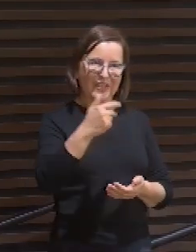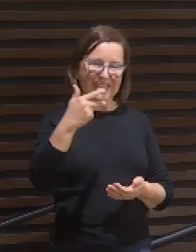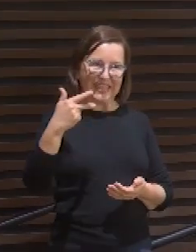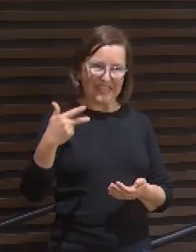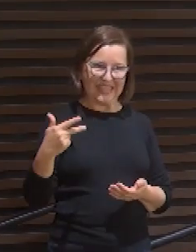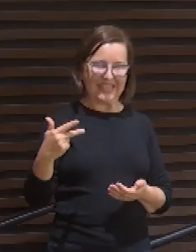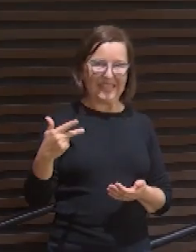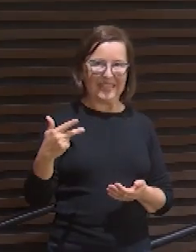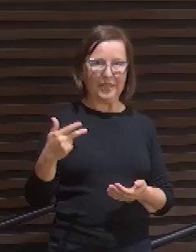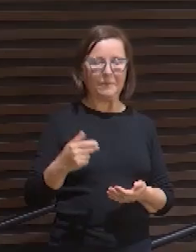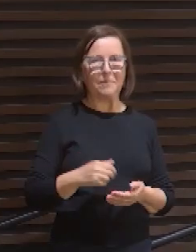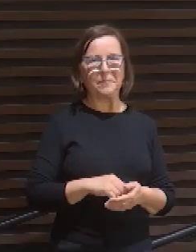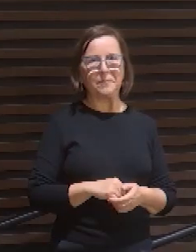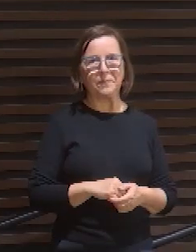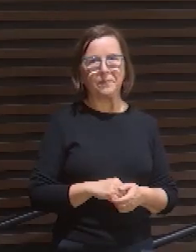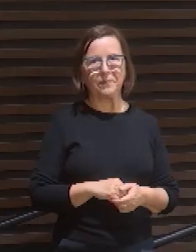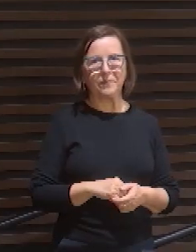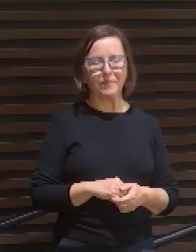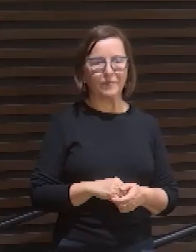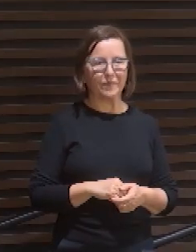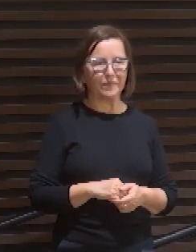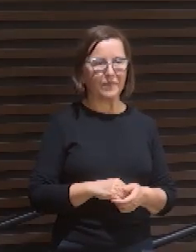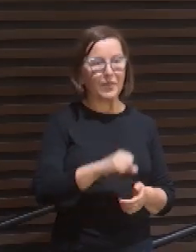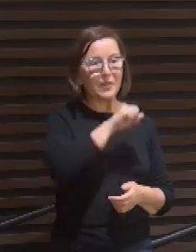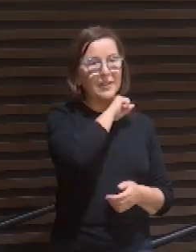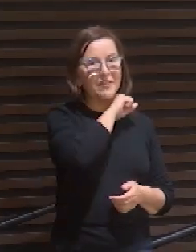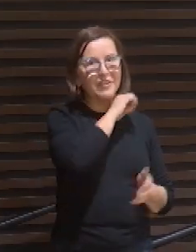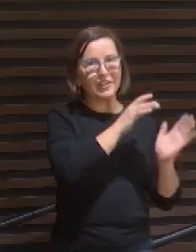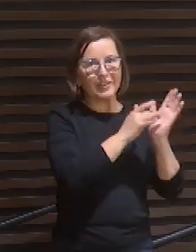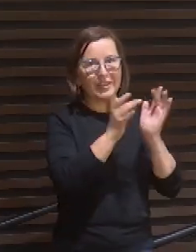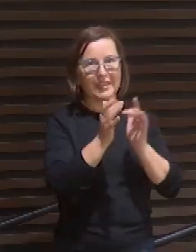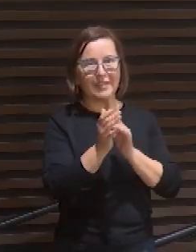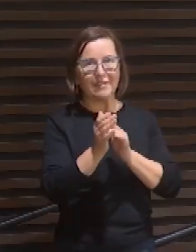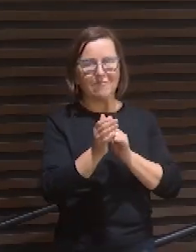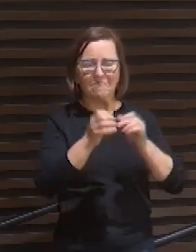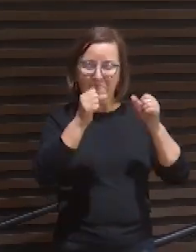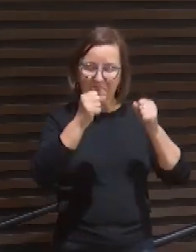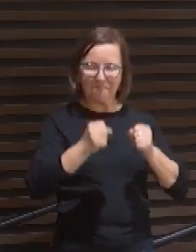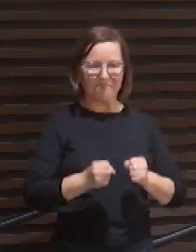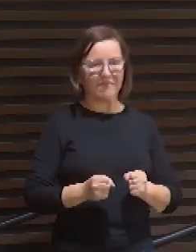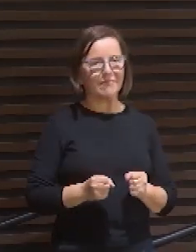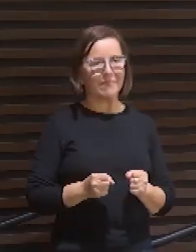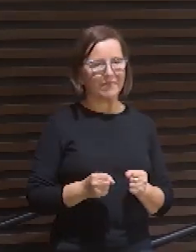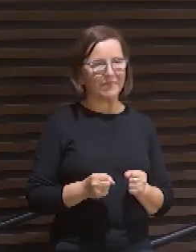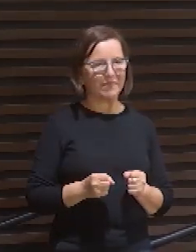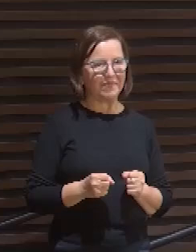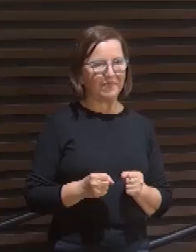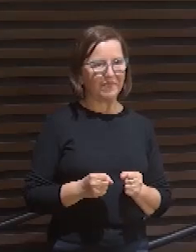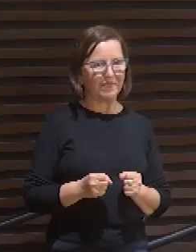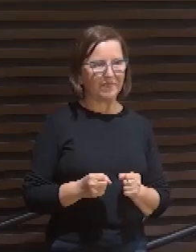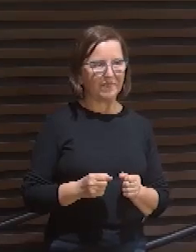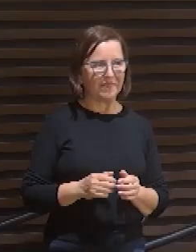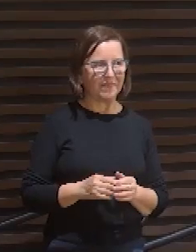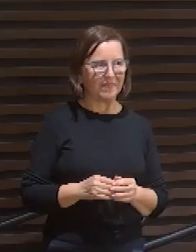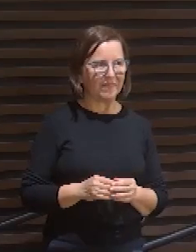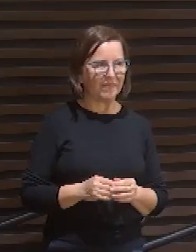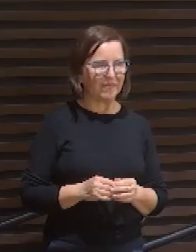que o sacrifício de Jesus é eficaz